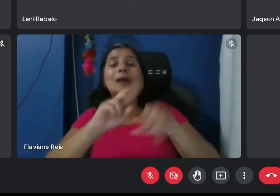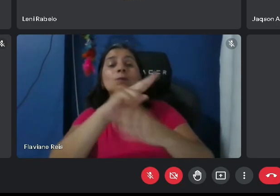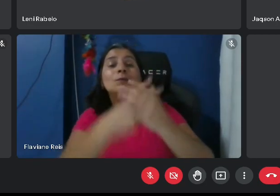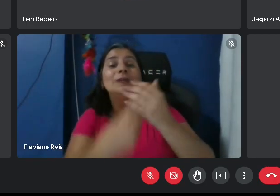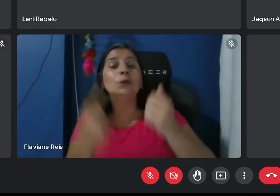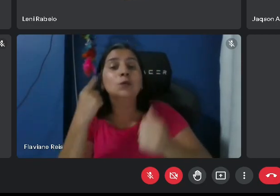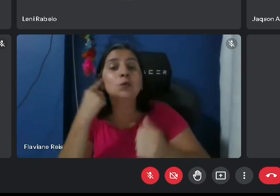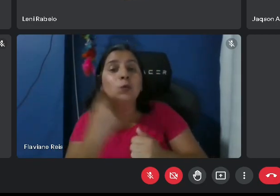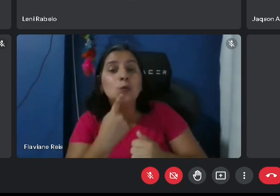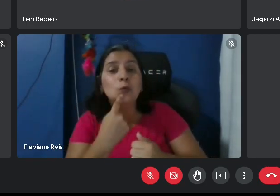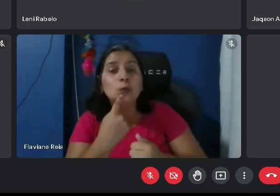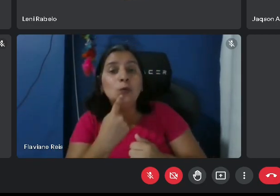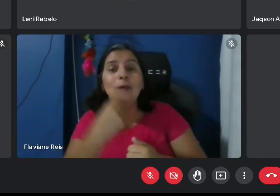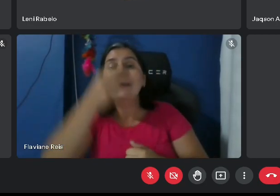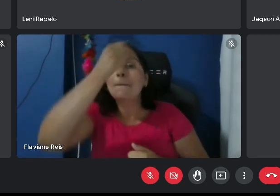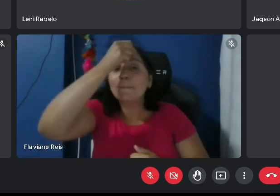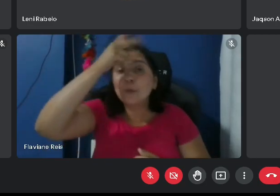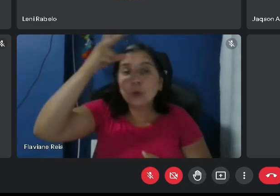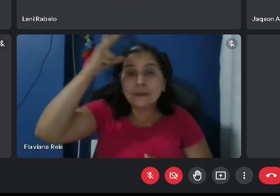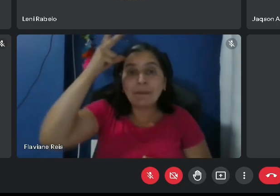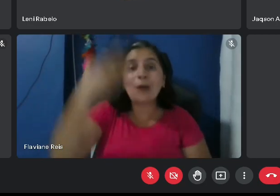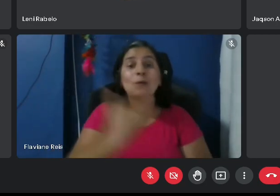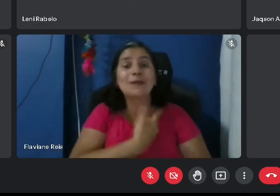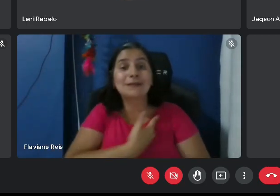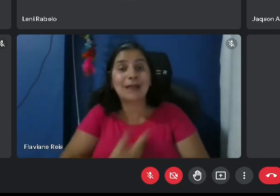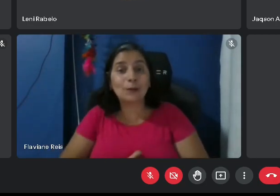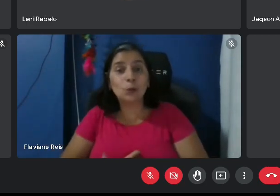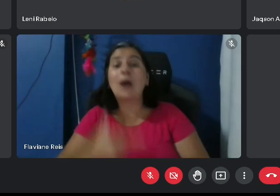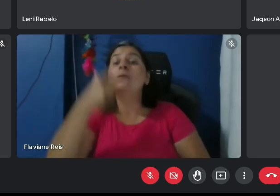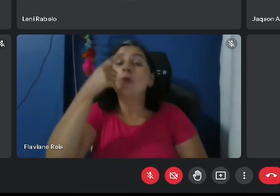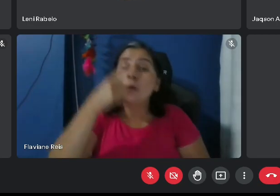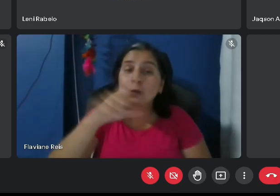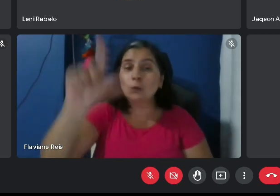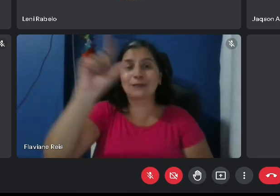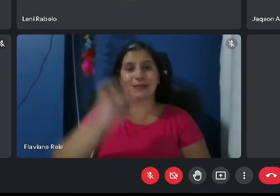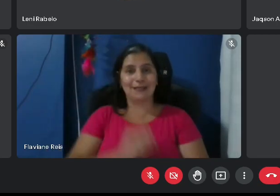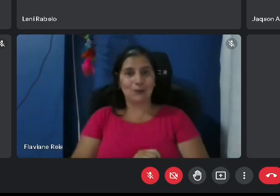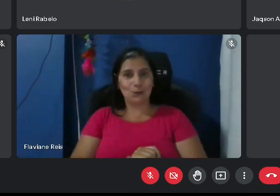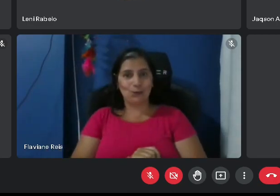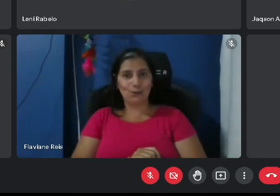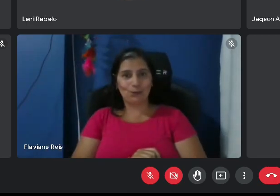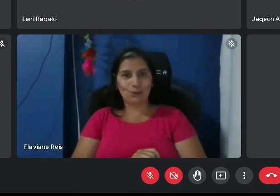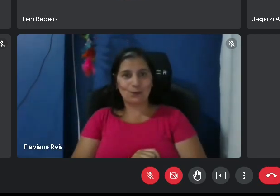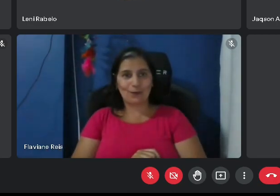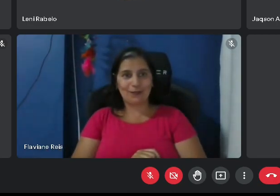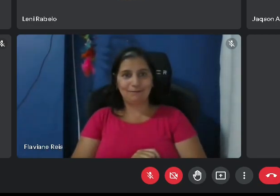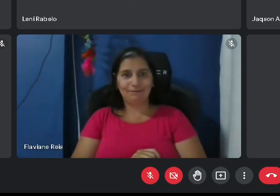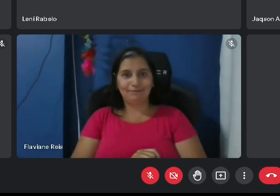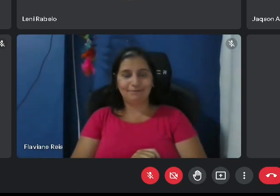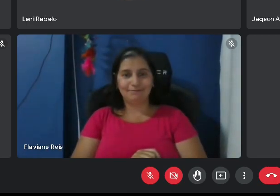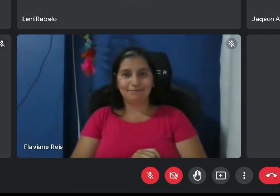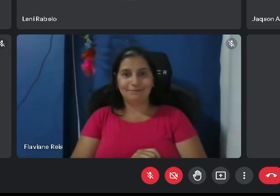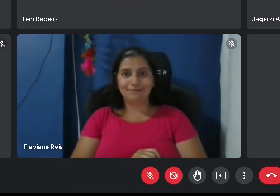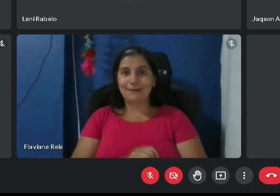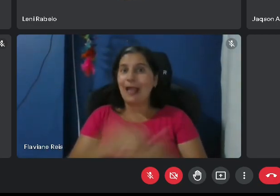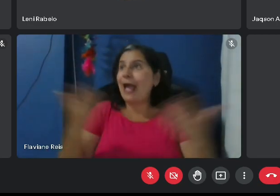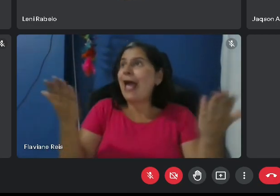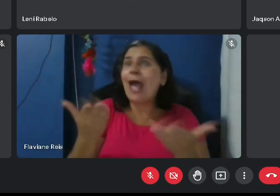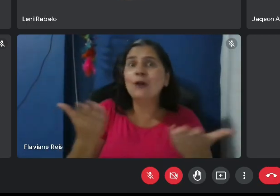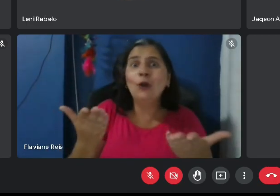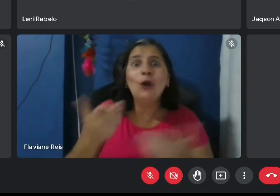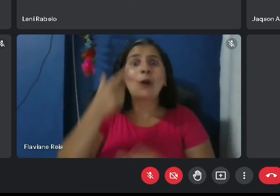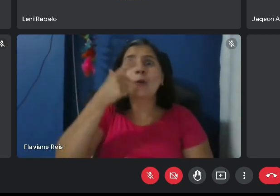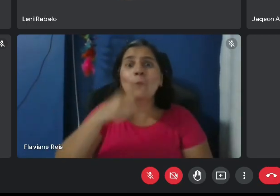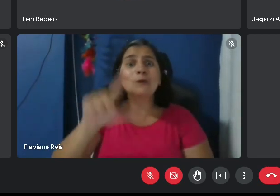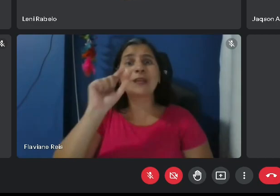a lei e o ensino bilíngue e tiveram essas conquistas.